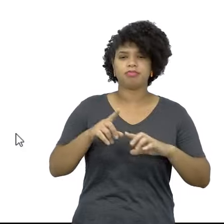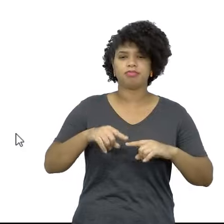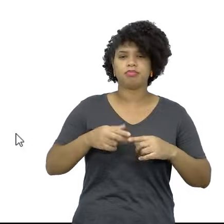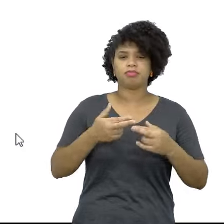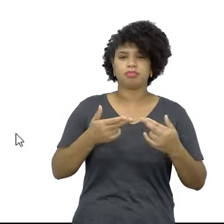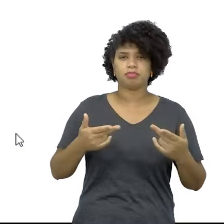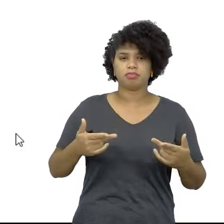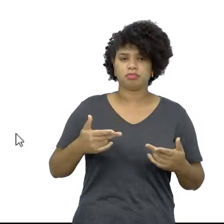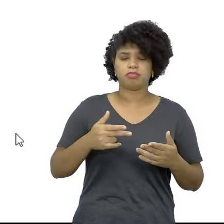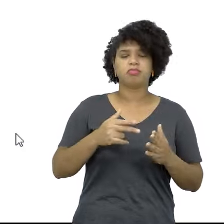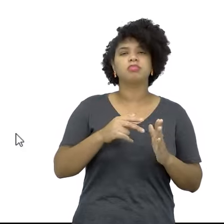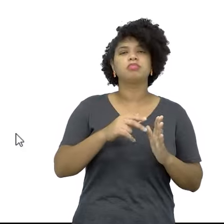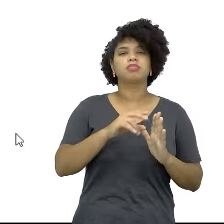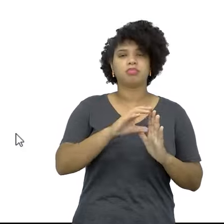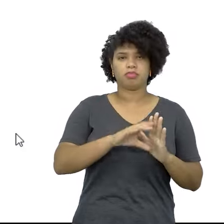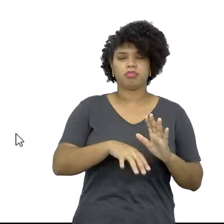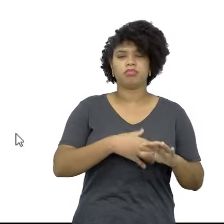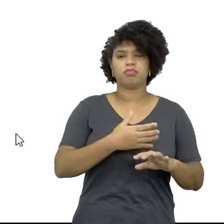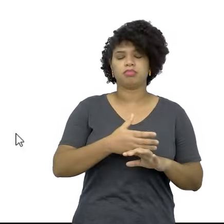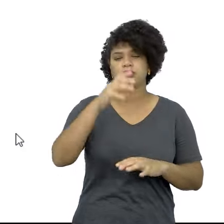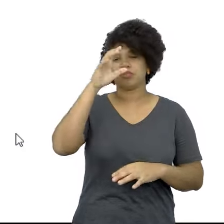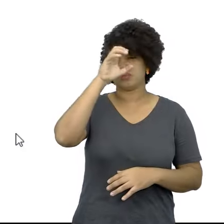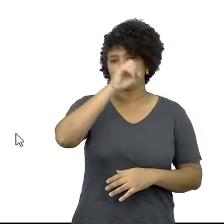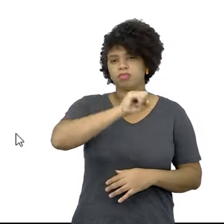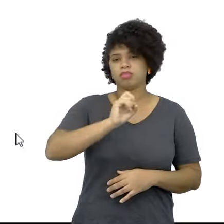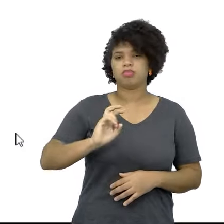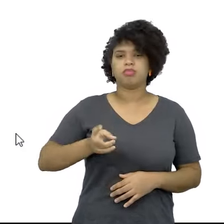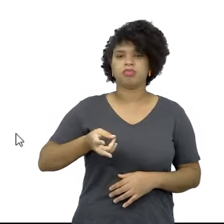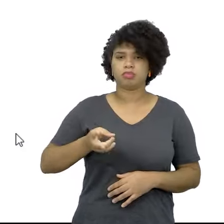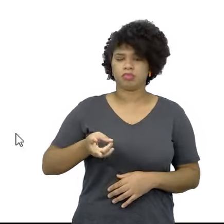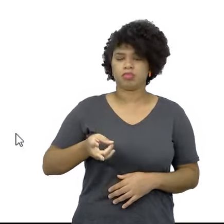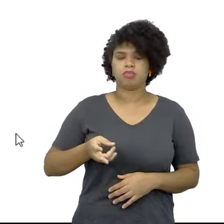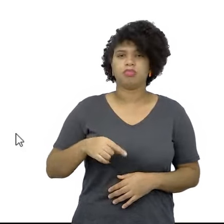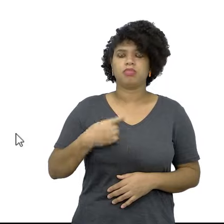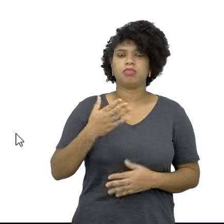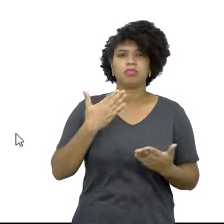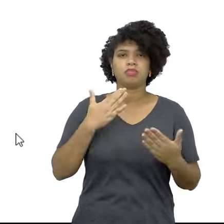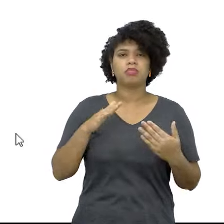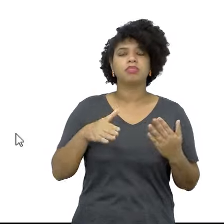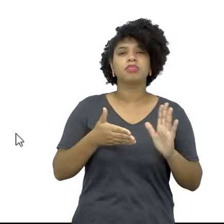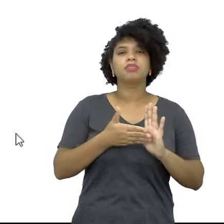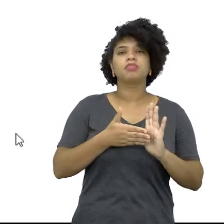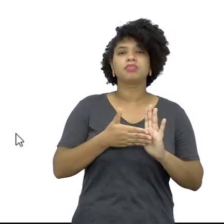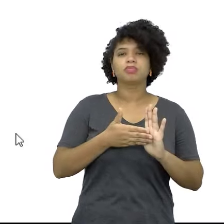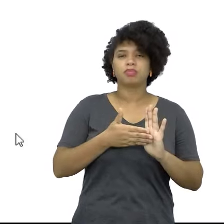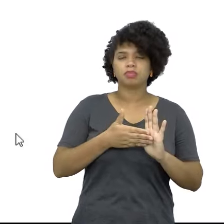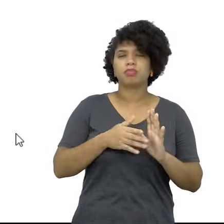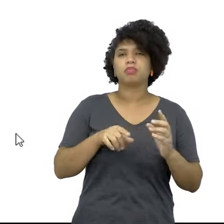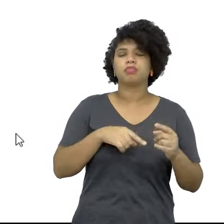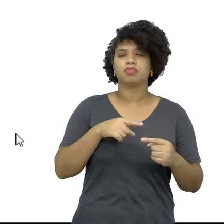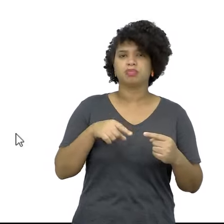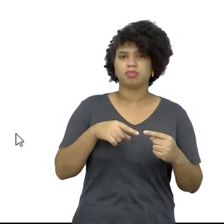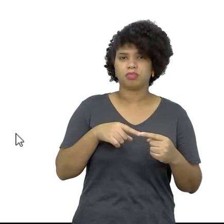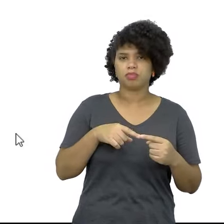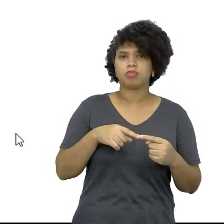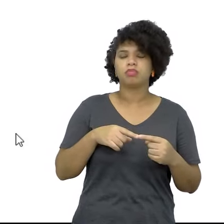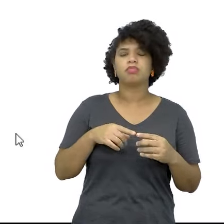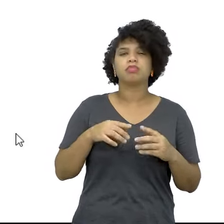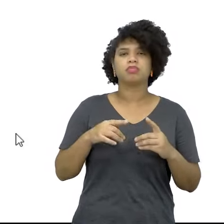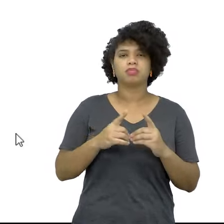Aprender Sempre. Vamos discutir tanto o propósito didático quanto o propósito comunicativo que